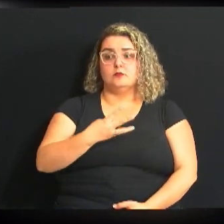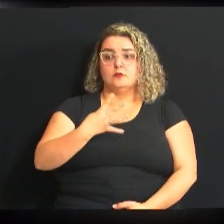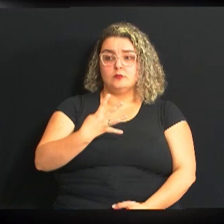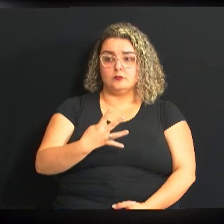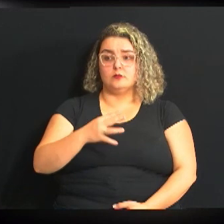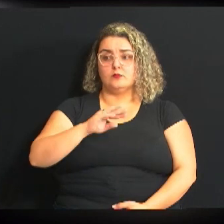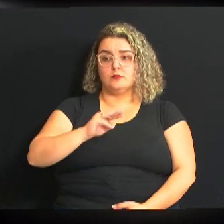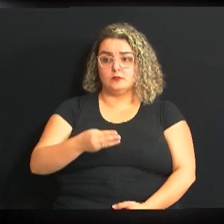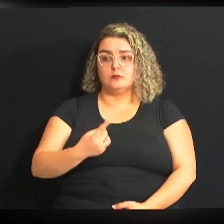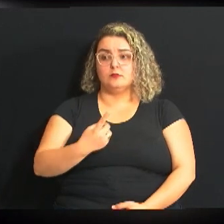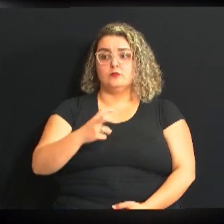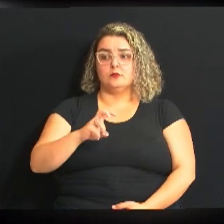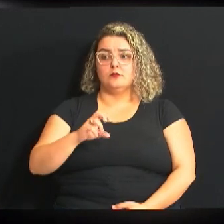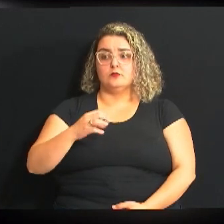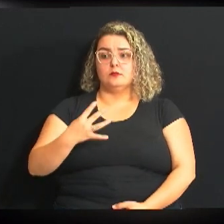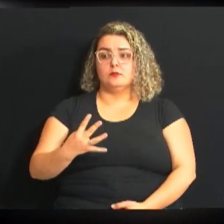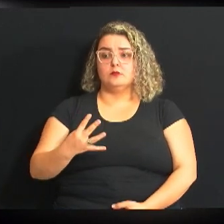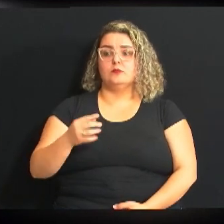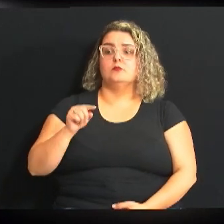176.458.000